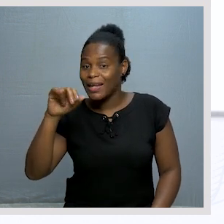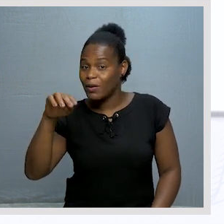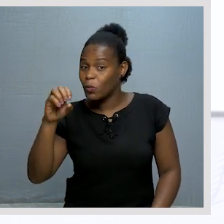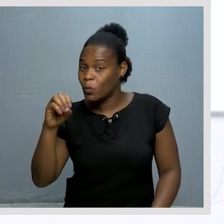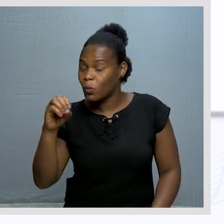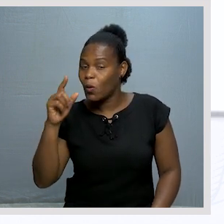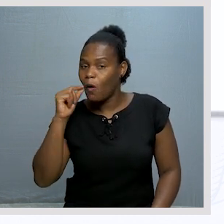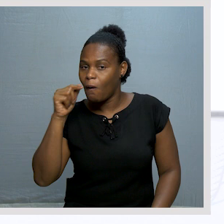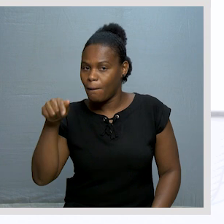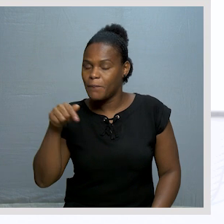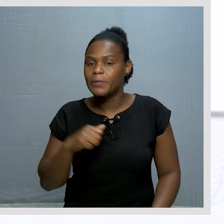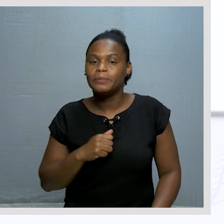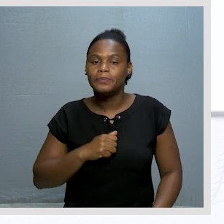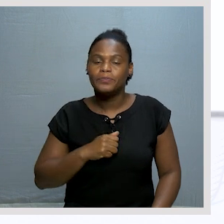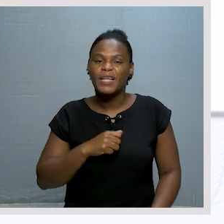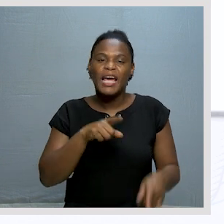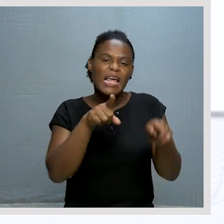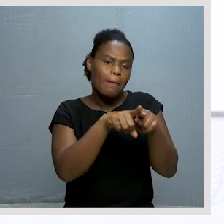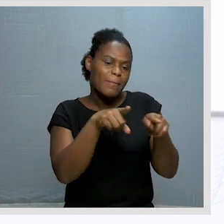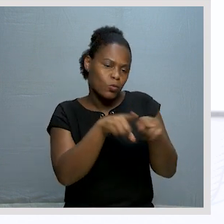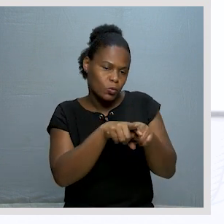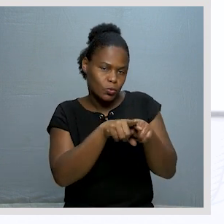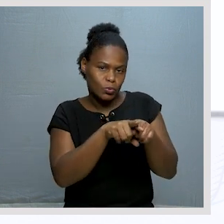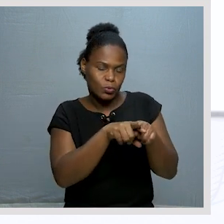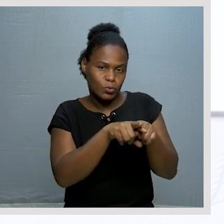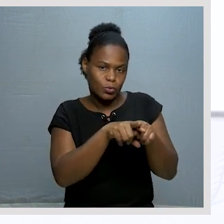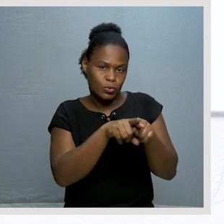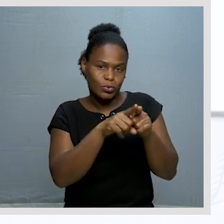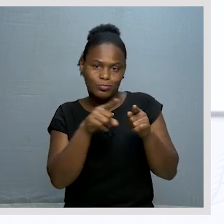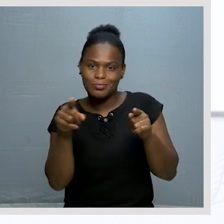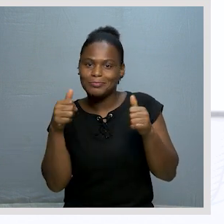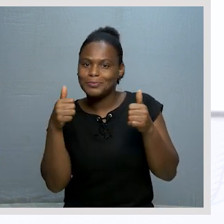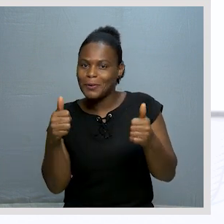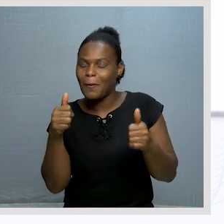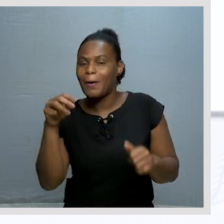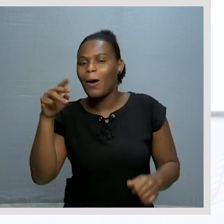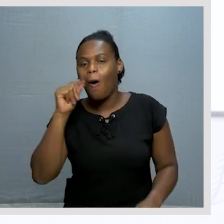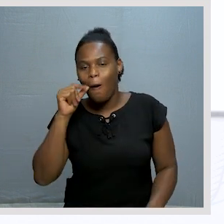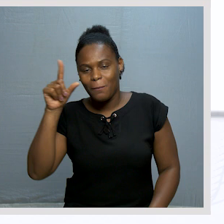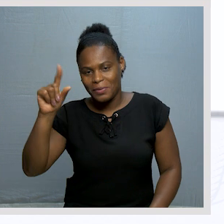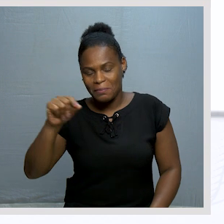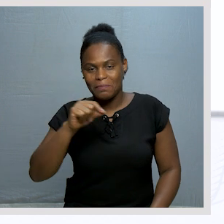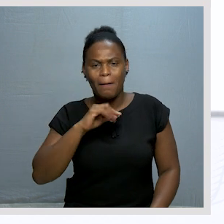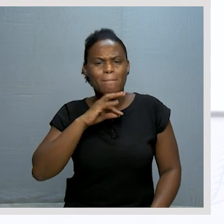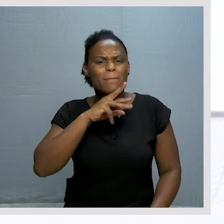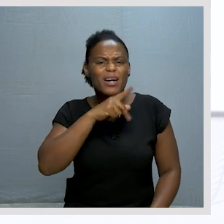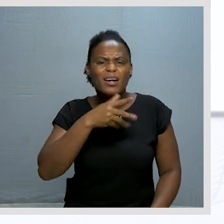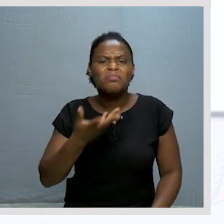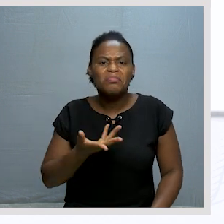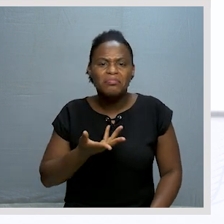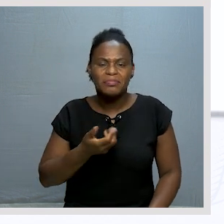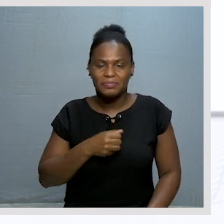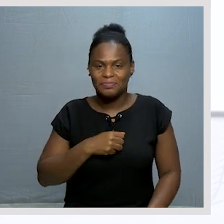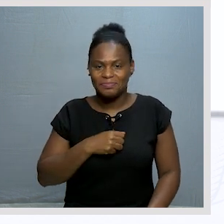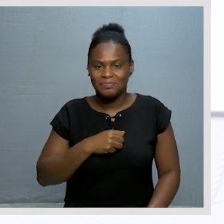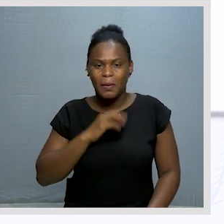Termina por O. Irmãos, muito bem, de gênero masculino. Mãe,